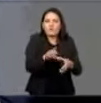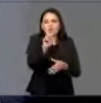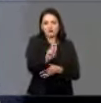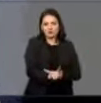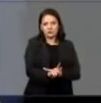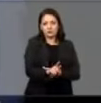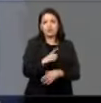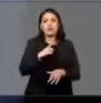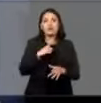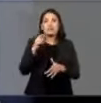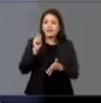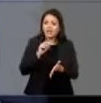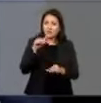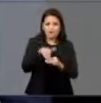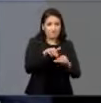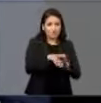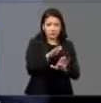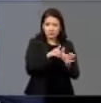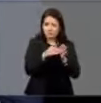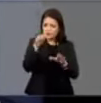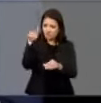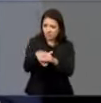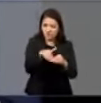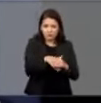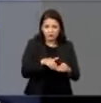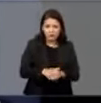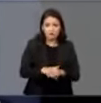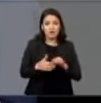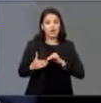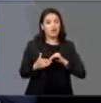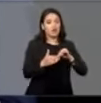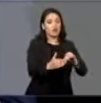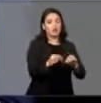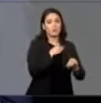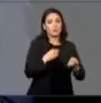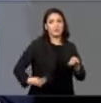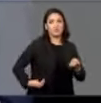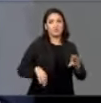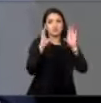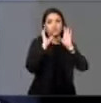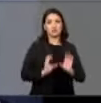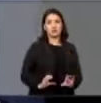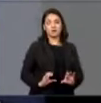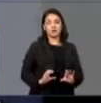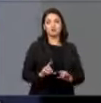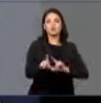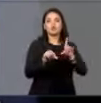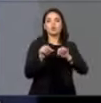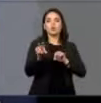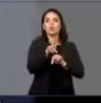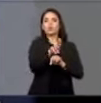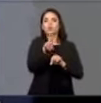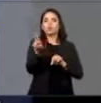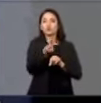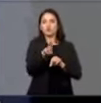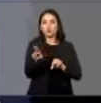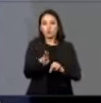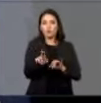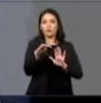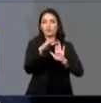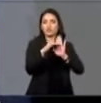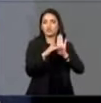as pessoas, elas foram encaminhadas ao ministro da Cidadania, que escolheu um nome de cada uma das listas